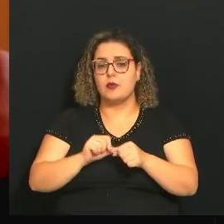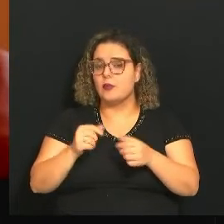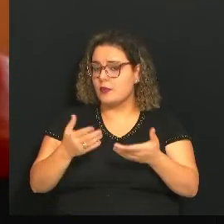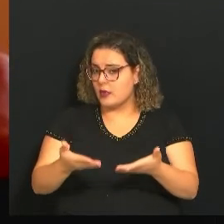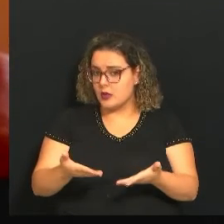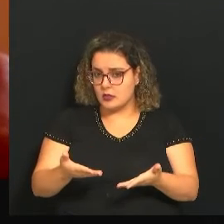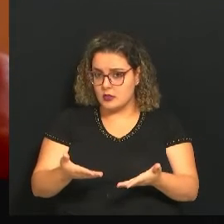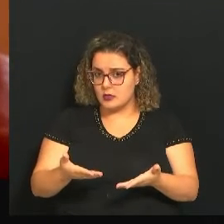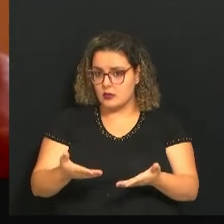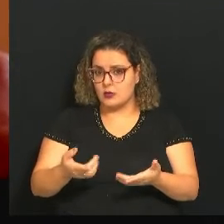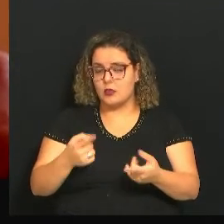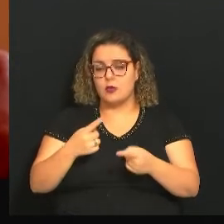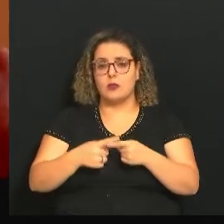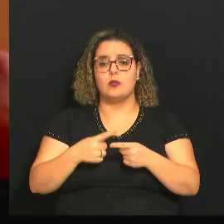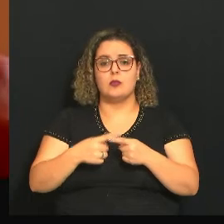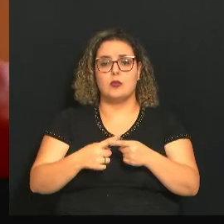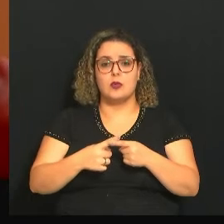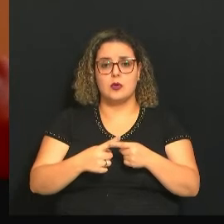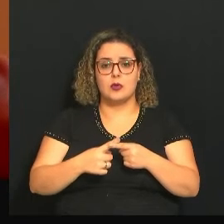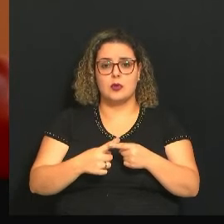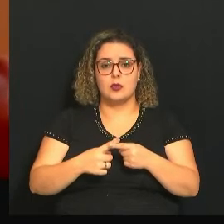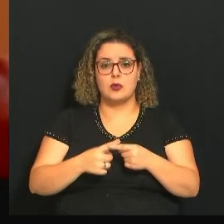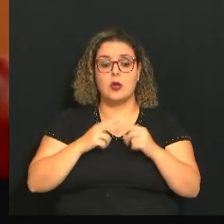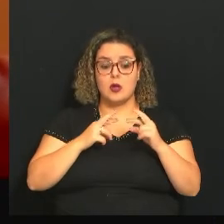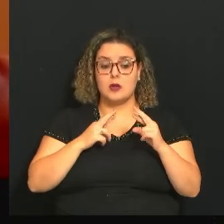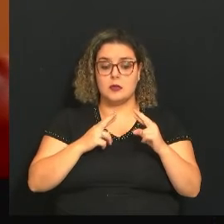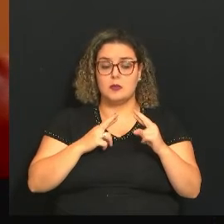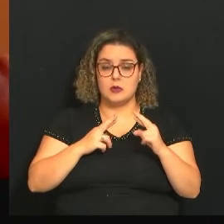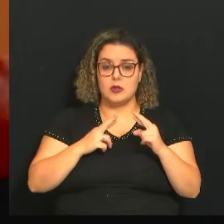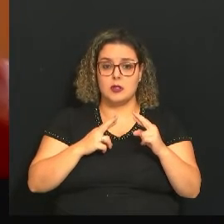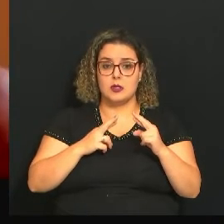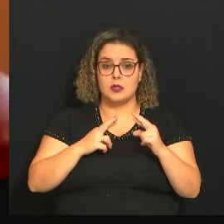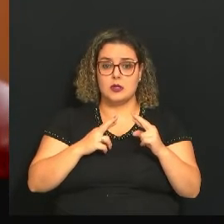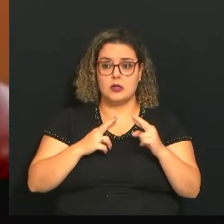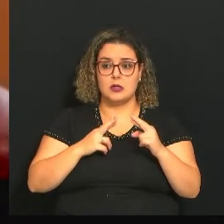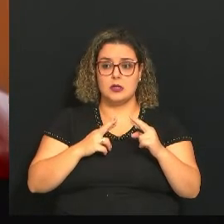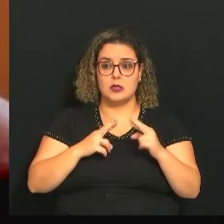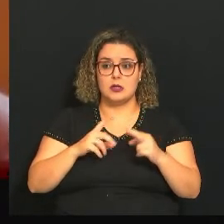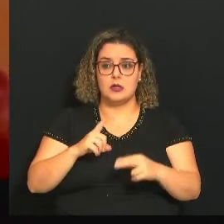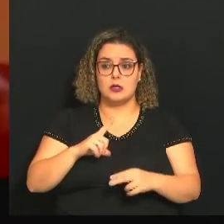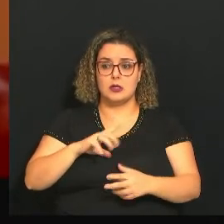a expectativa deles é que passe uma reforma